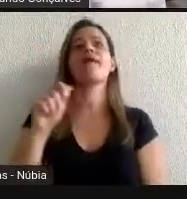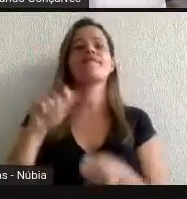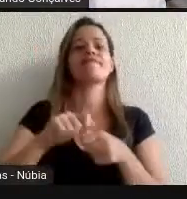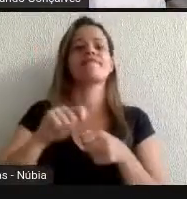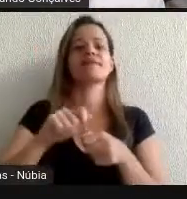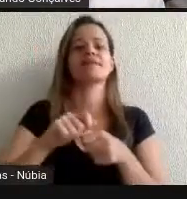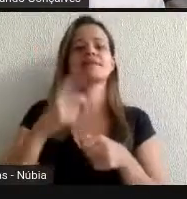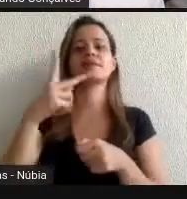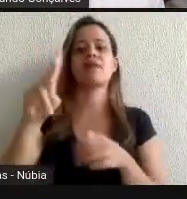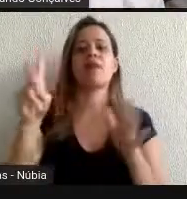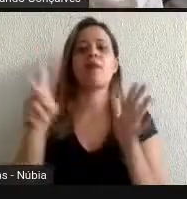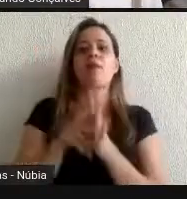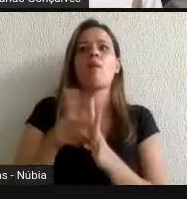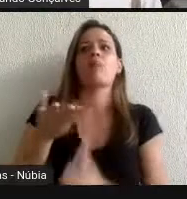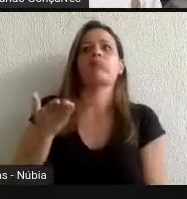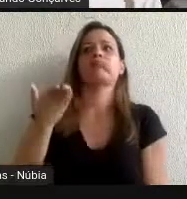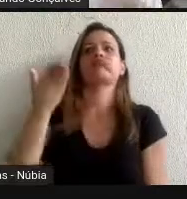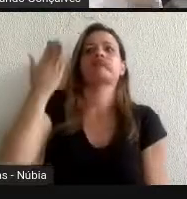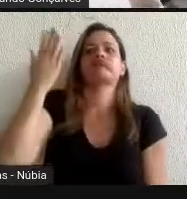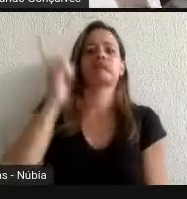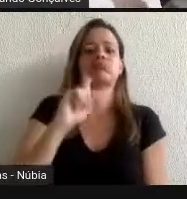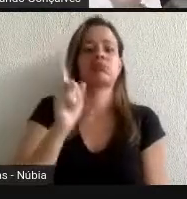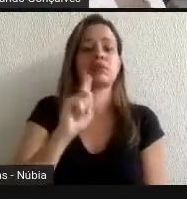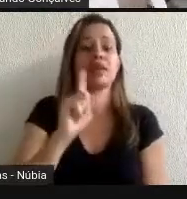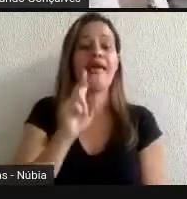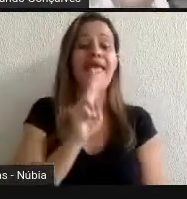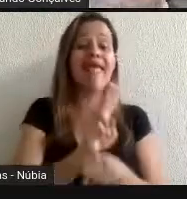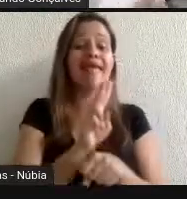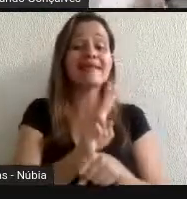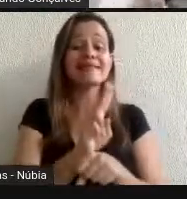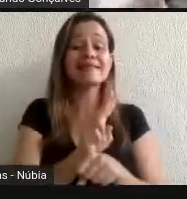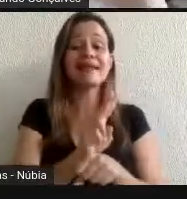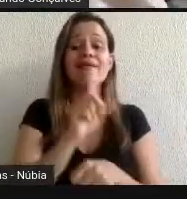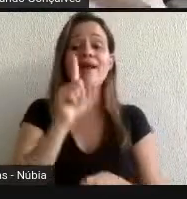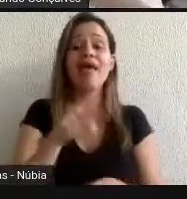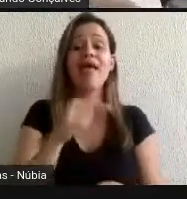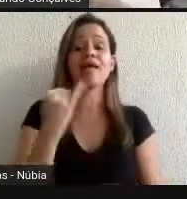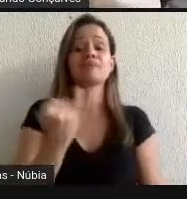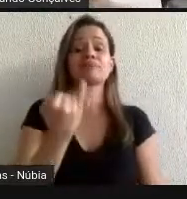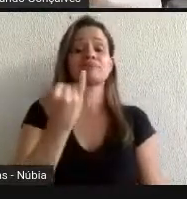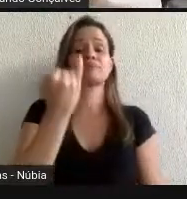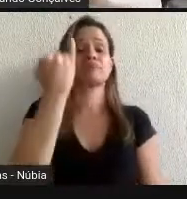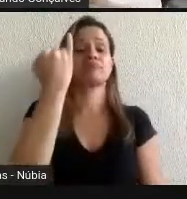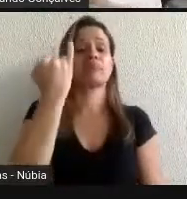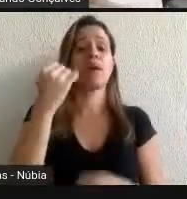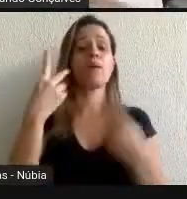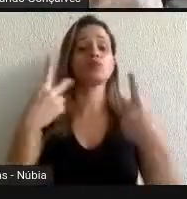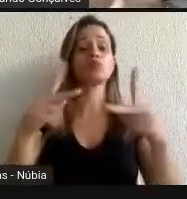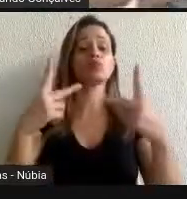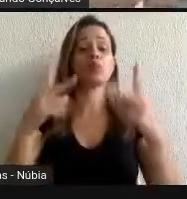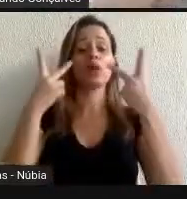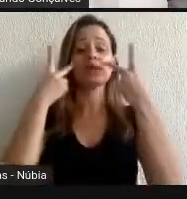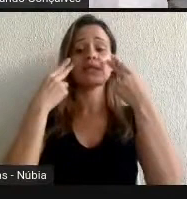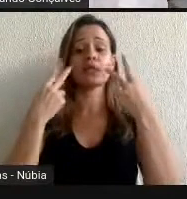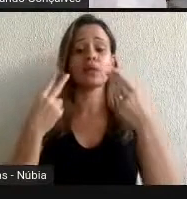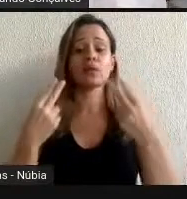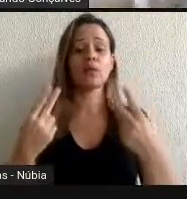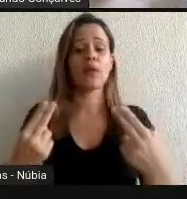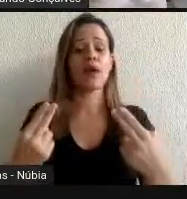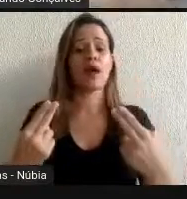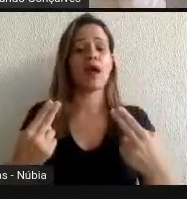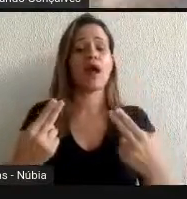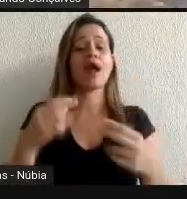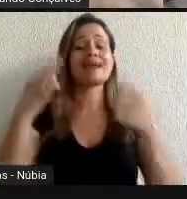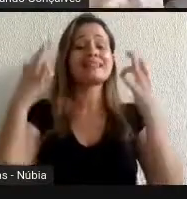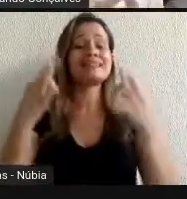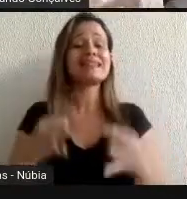seu patrimônio crescer. A reserva de emergência ela é um pilar importantíssimo para a sua tranquilidade. É você ter a certeza que